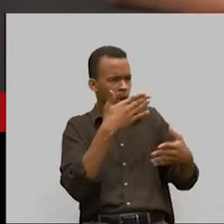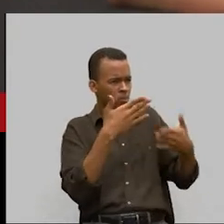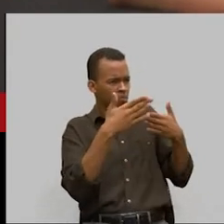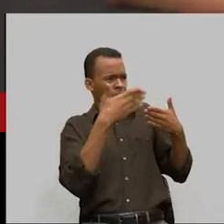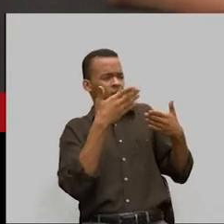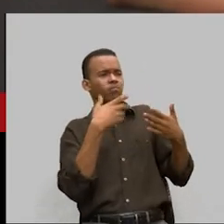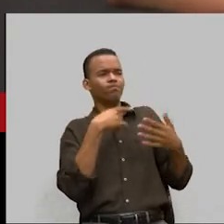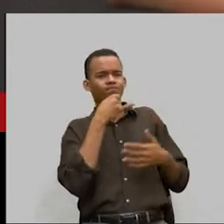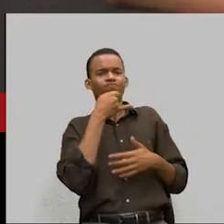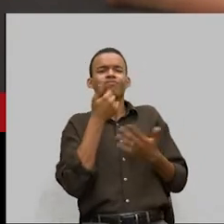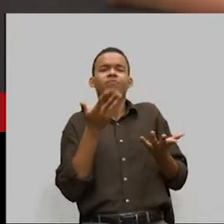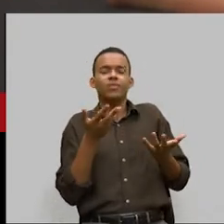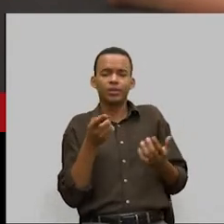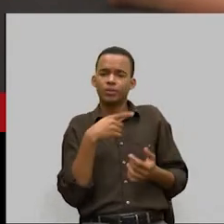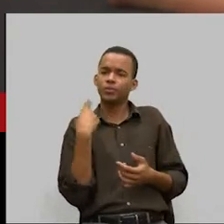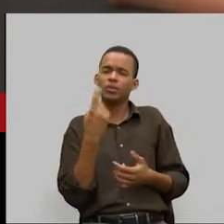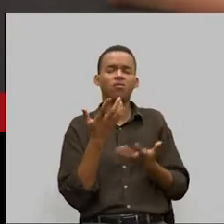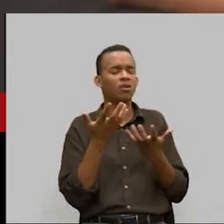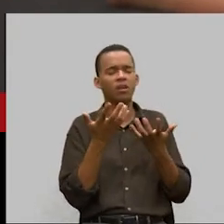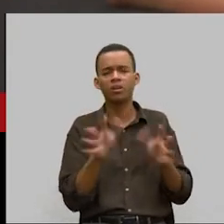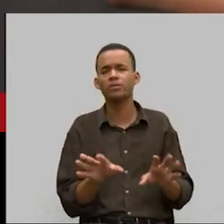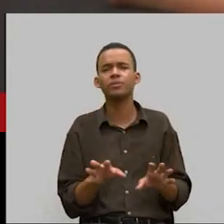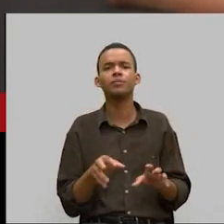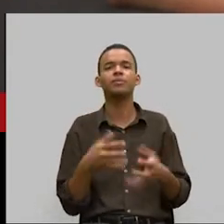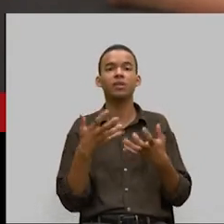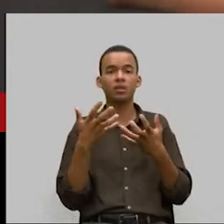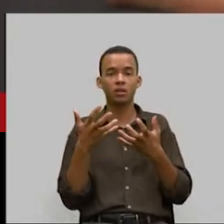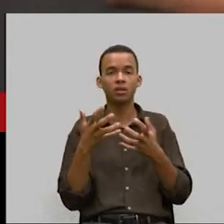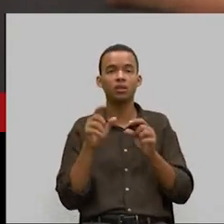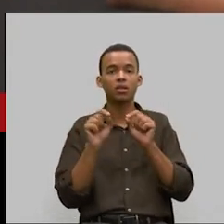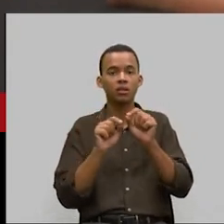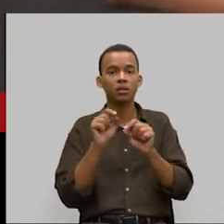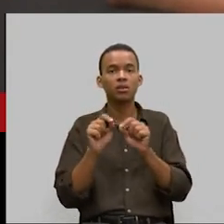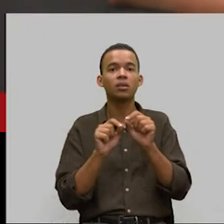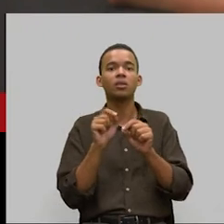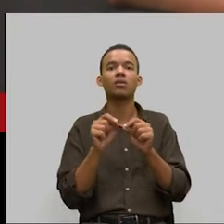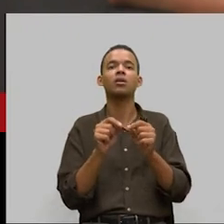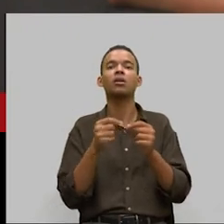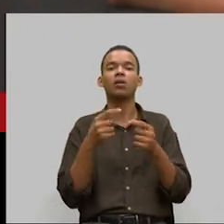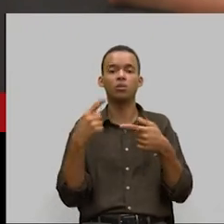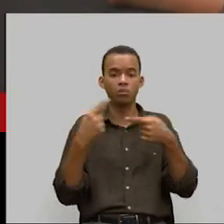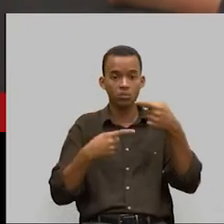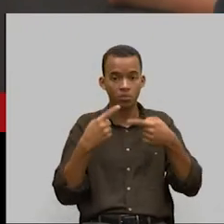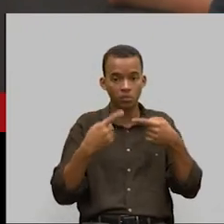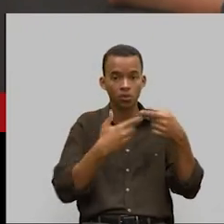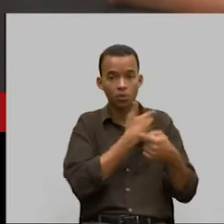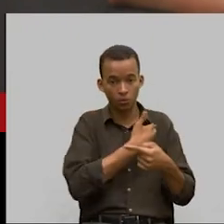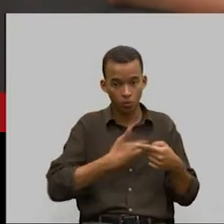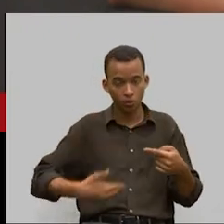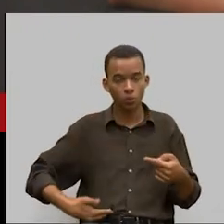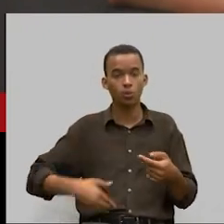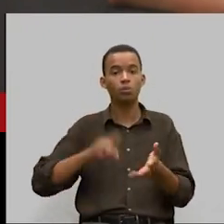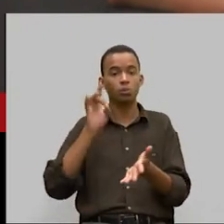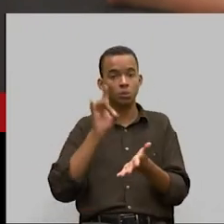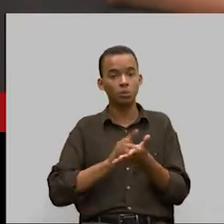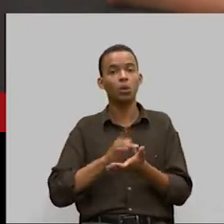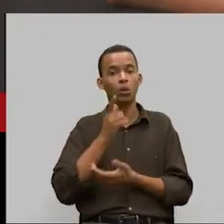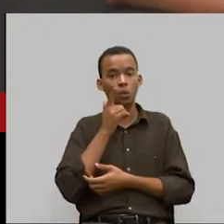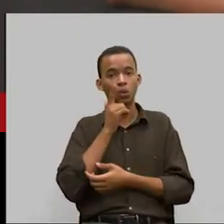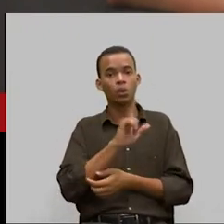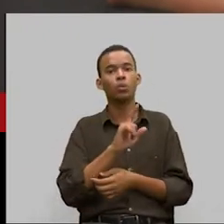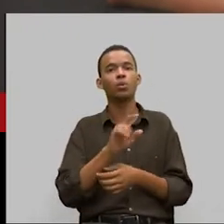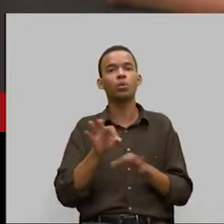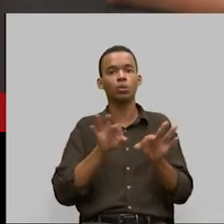não é não é disso que nós estamos querendo nós queremos um uma política afirmativa que constitua um